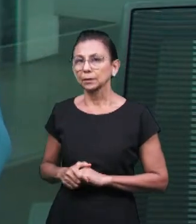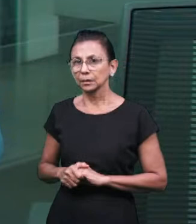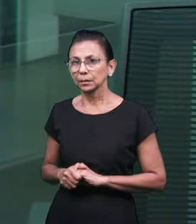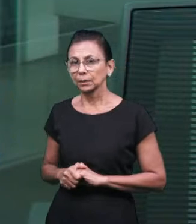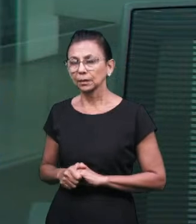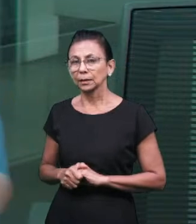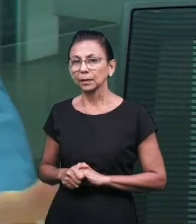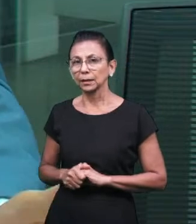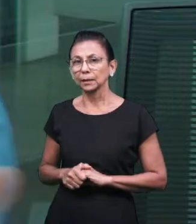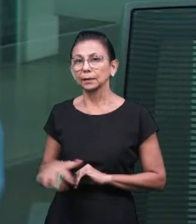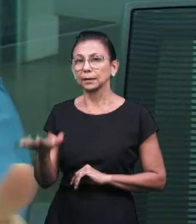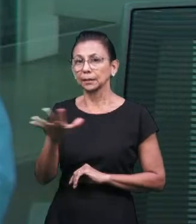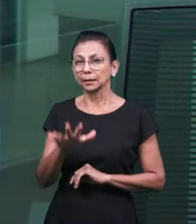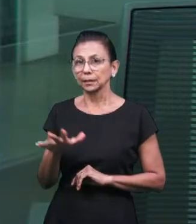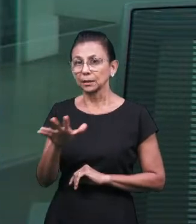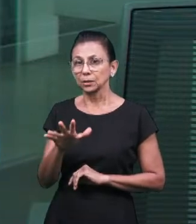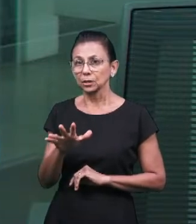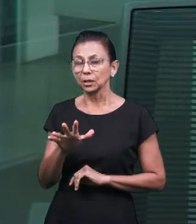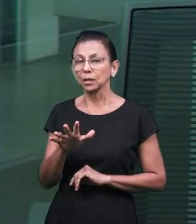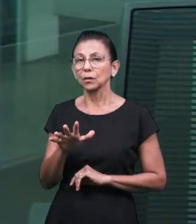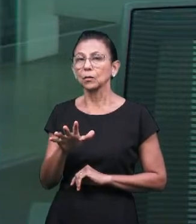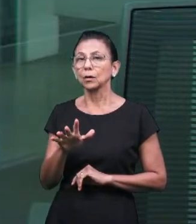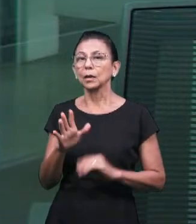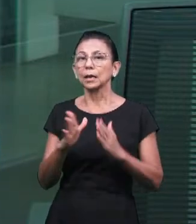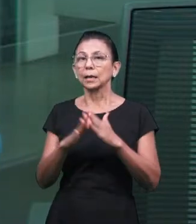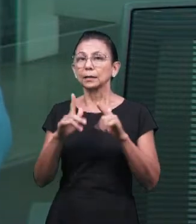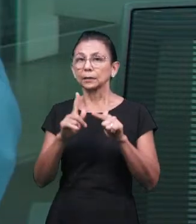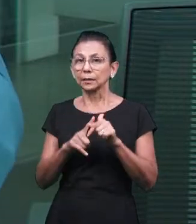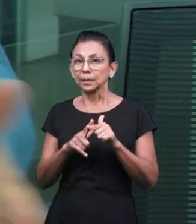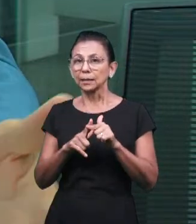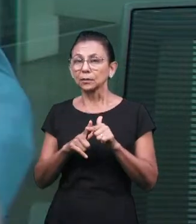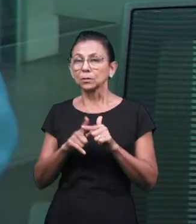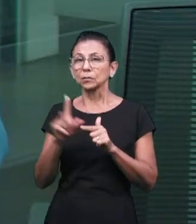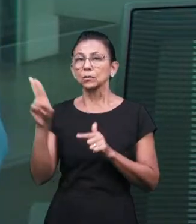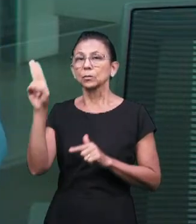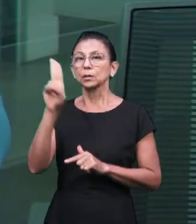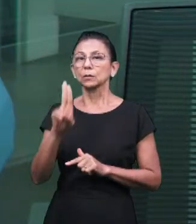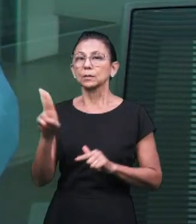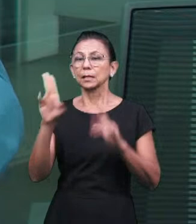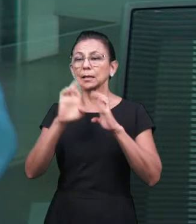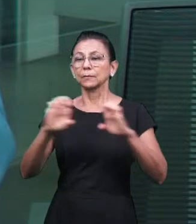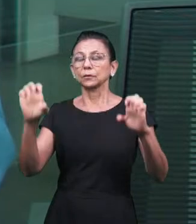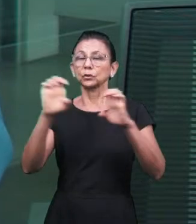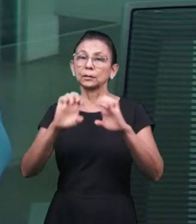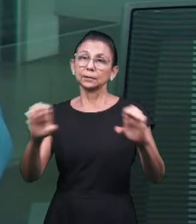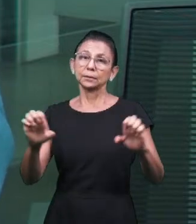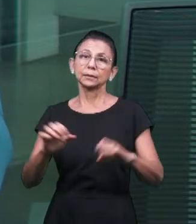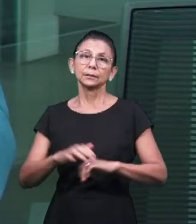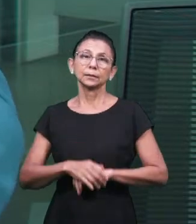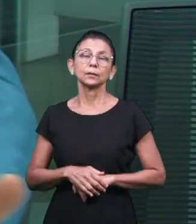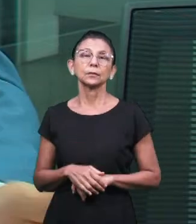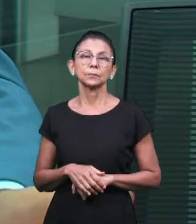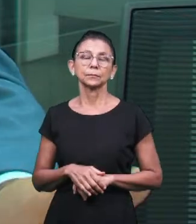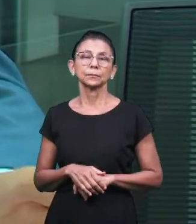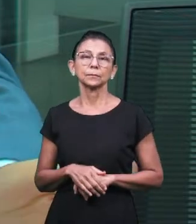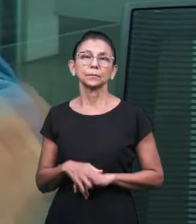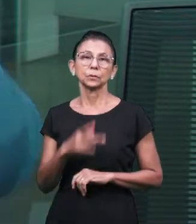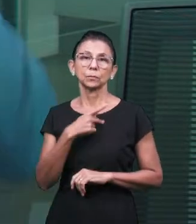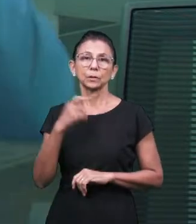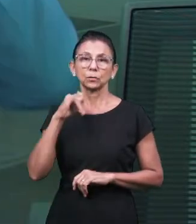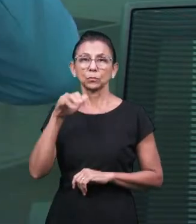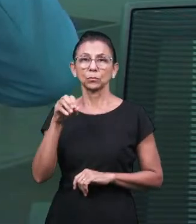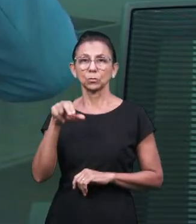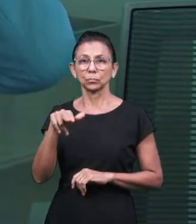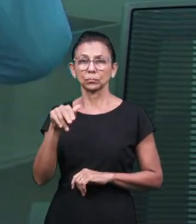igreja na evangelização. E nós não tínhamos experiência de evangelização. A experiência que a gente tinha era Jonas, e Jonas tinha sido pastor da igreja. Mas eu era novo,